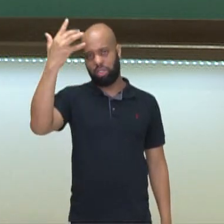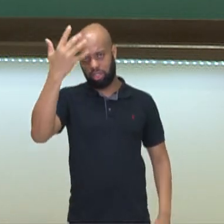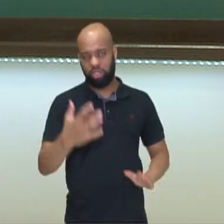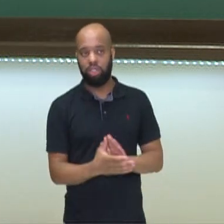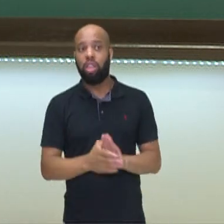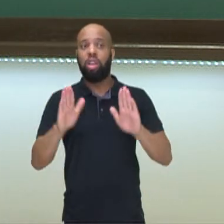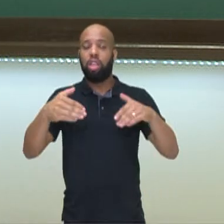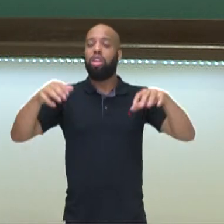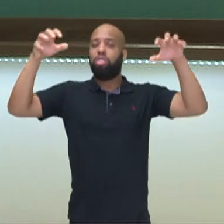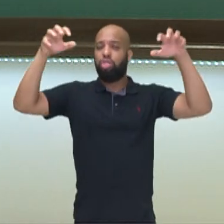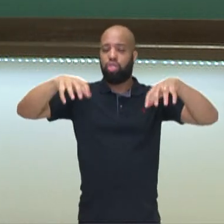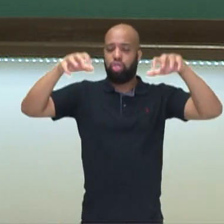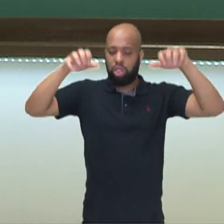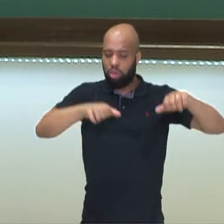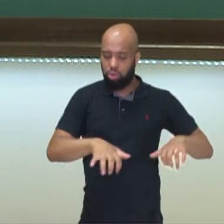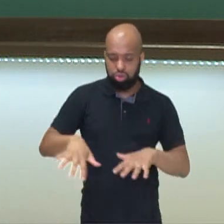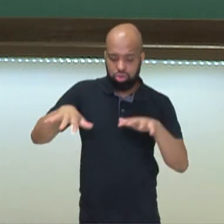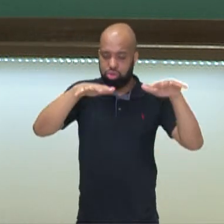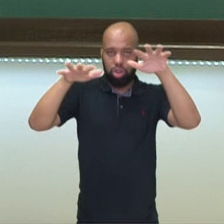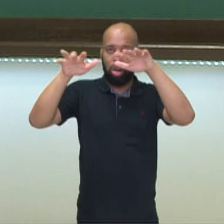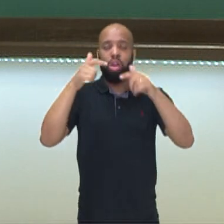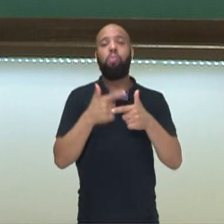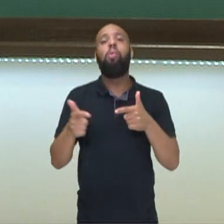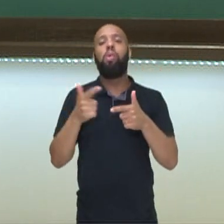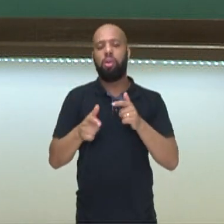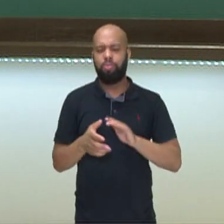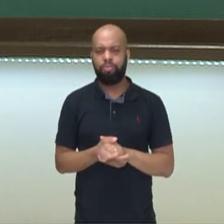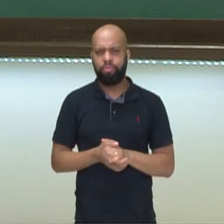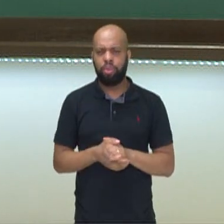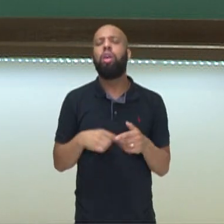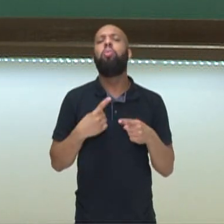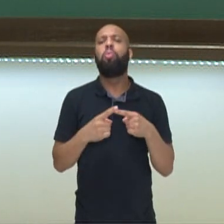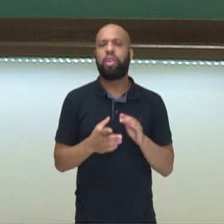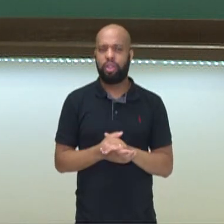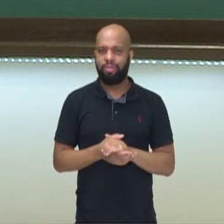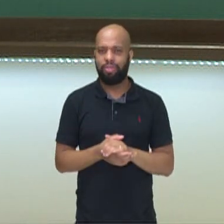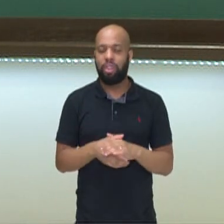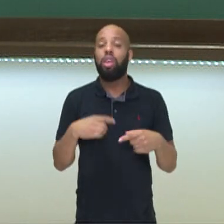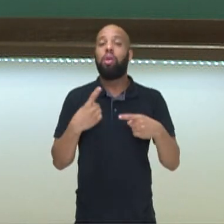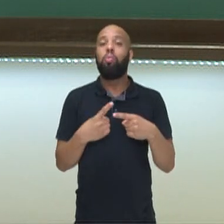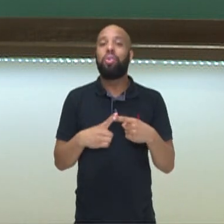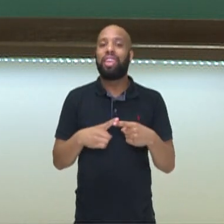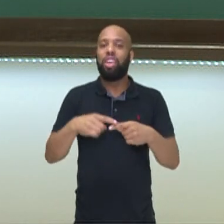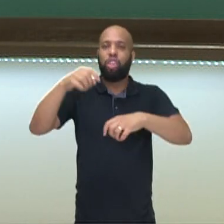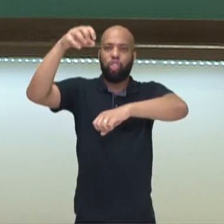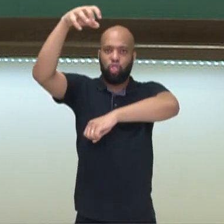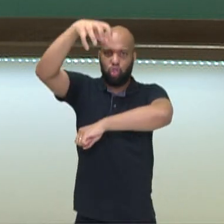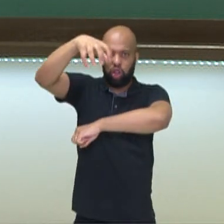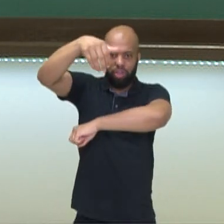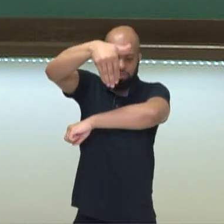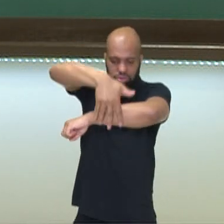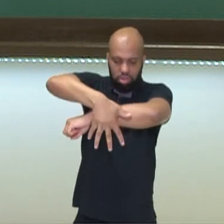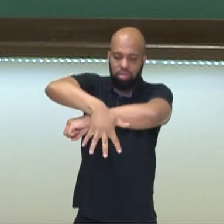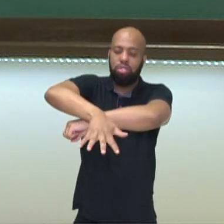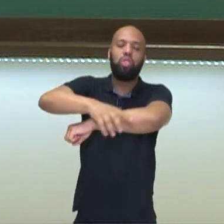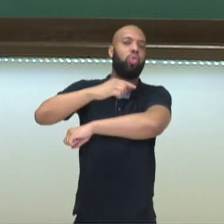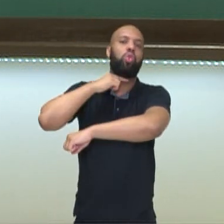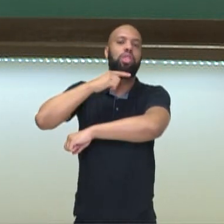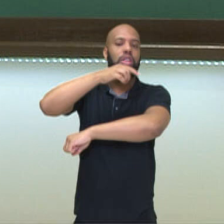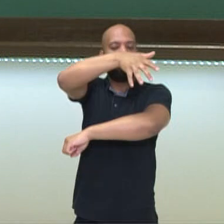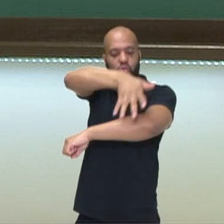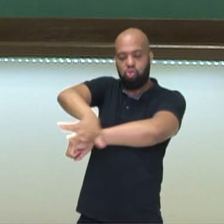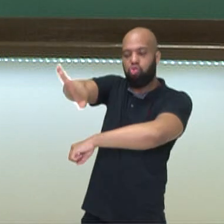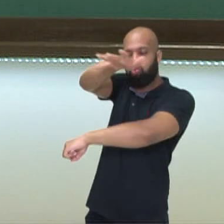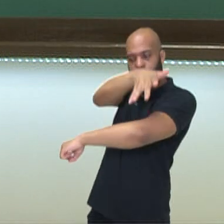as enchentes também são problemas, mas por quê? Porque a água não consegue infiltrar no solo e daí ela